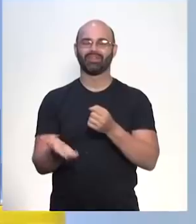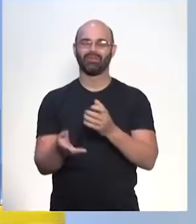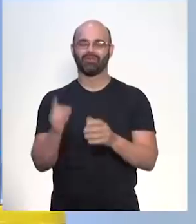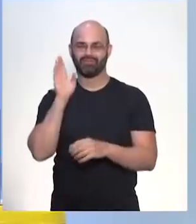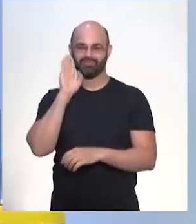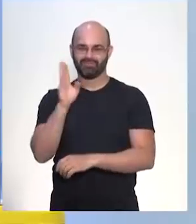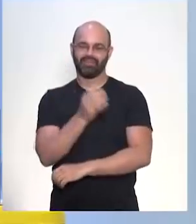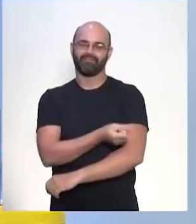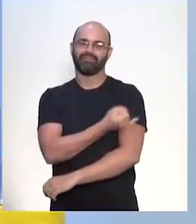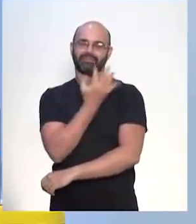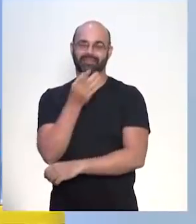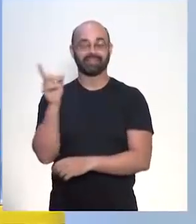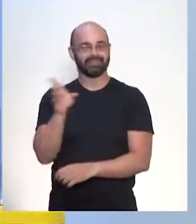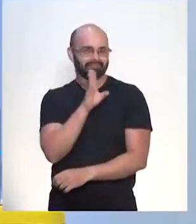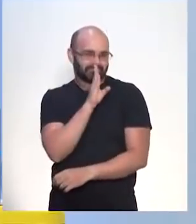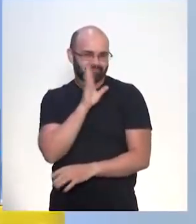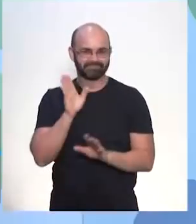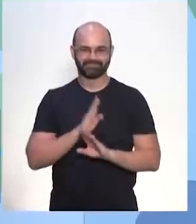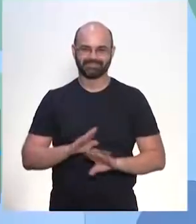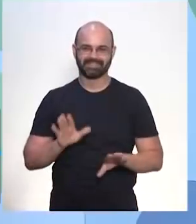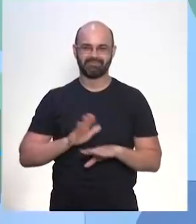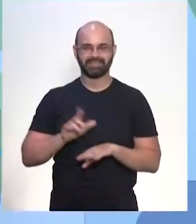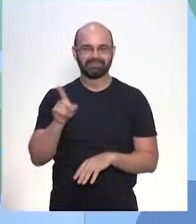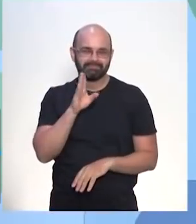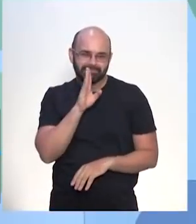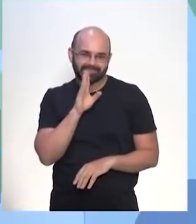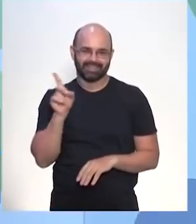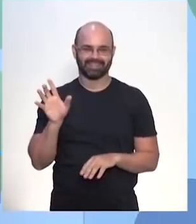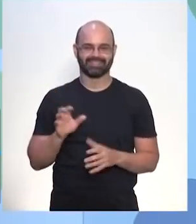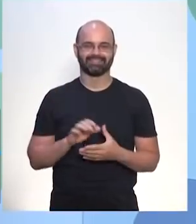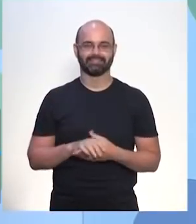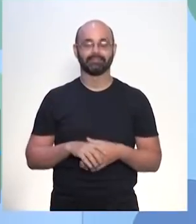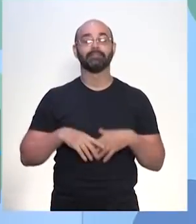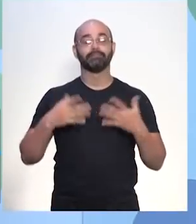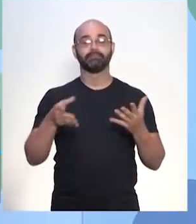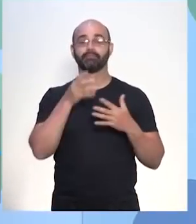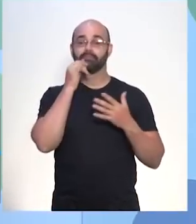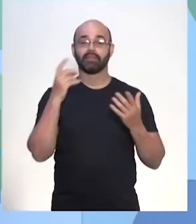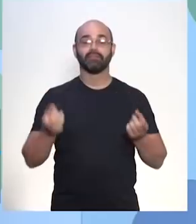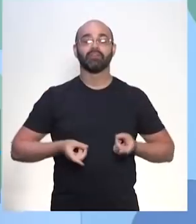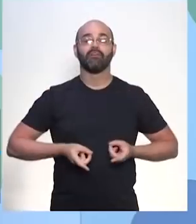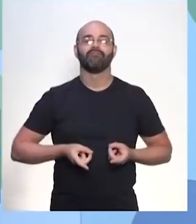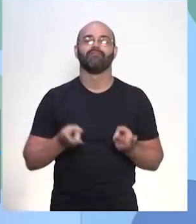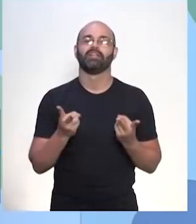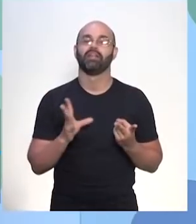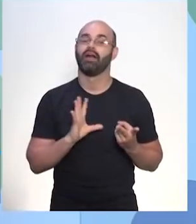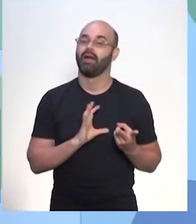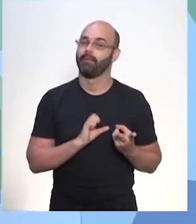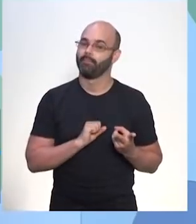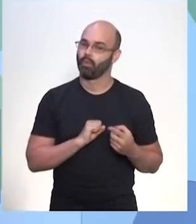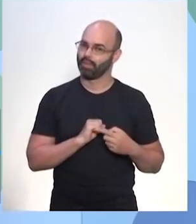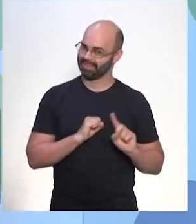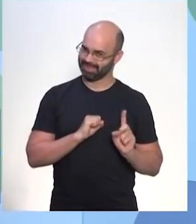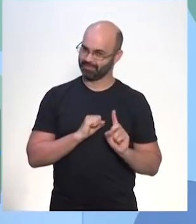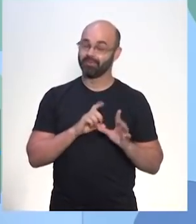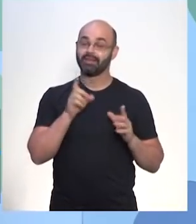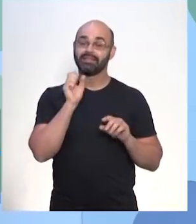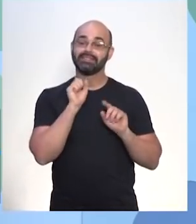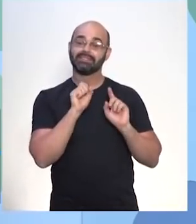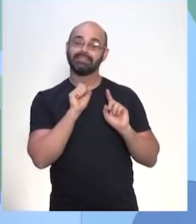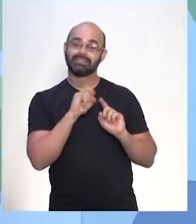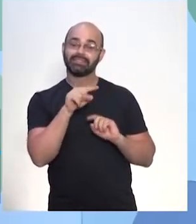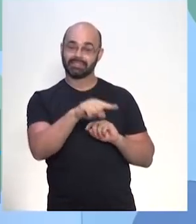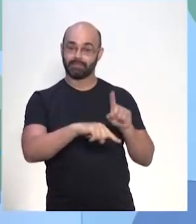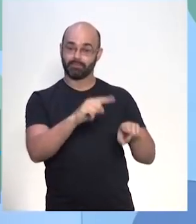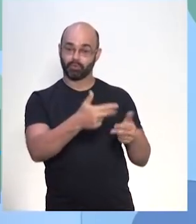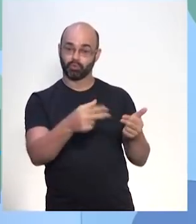gente. Então, Esse é o é prof aquela mais ideia, quietinho. não quer dizer que a propaganda te venda amor, ele te vende a ideia de que você vai ter amor comprando o produto. Exato. Esse é